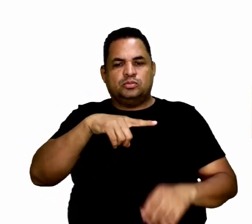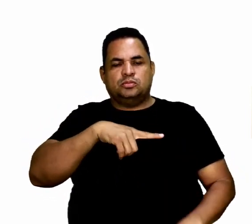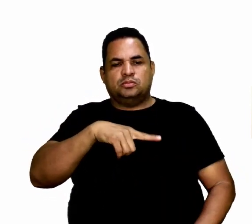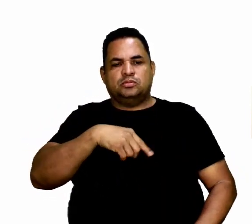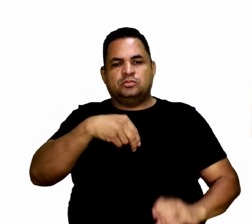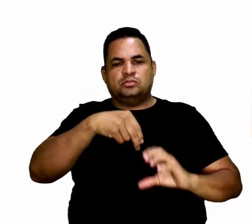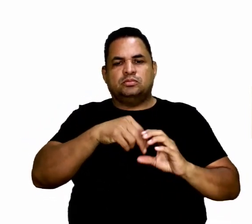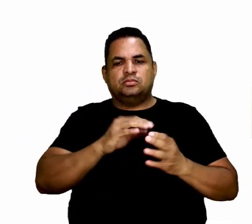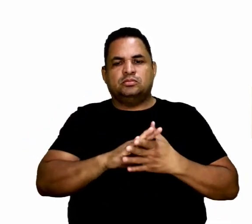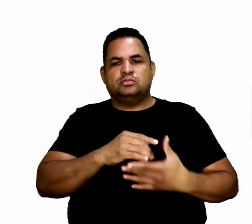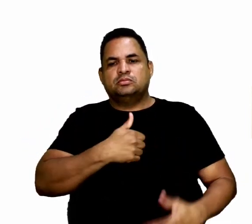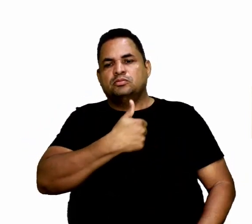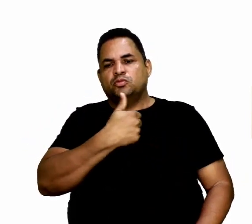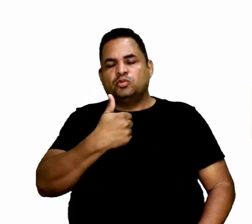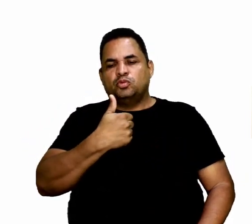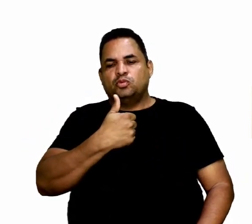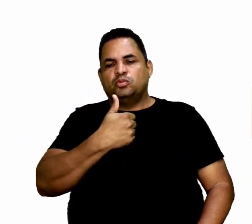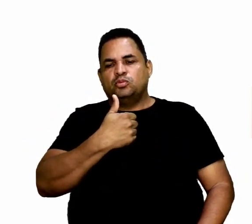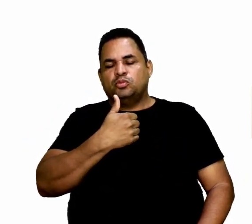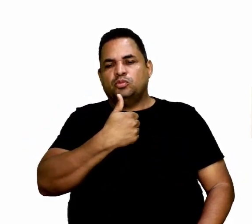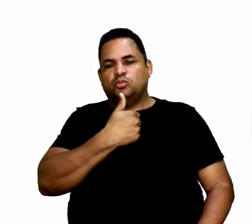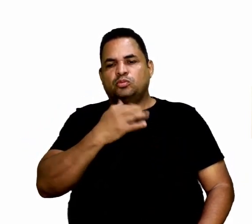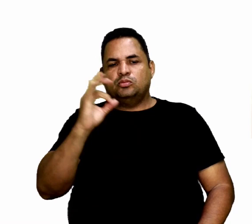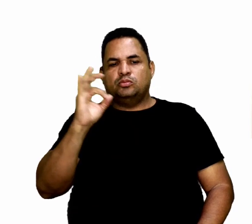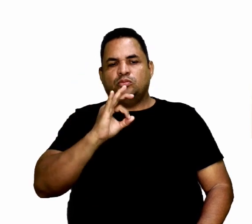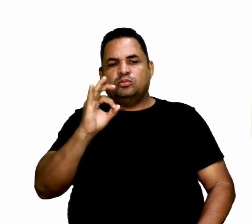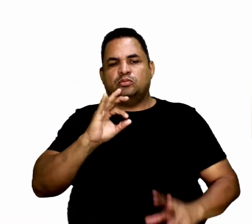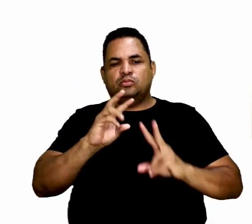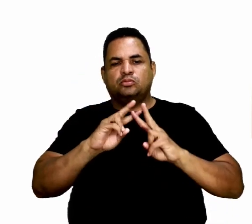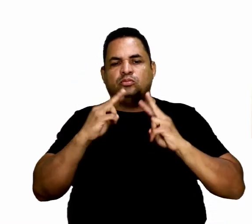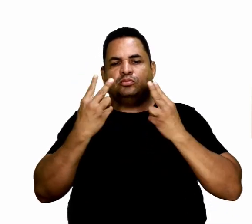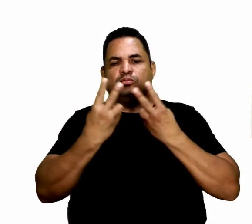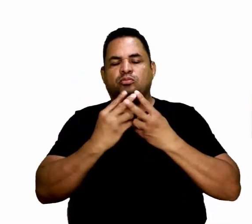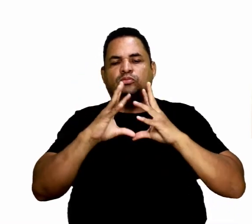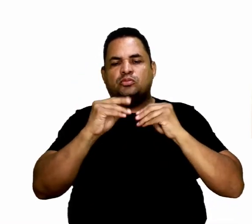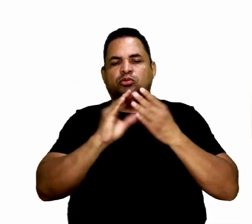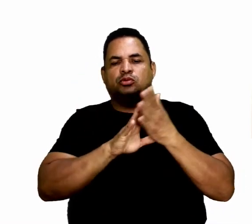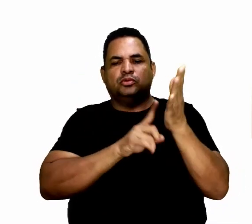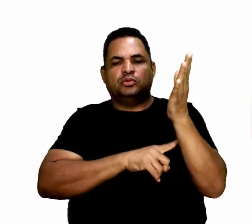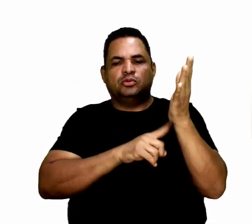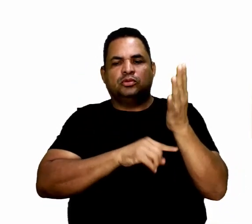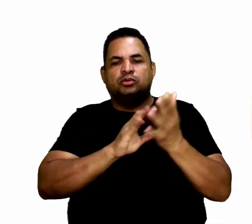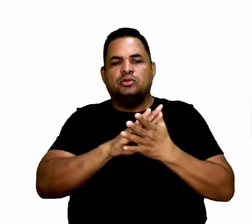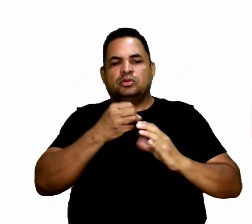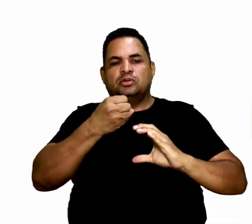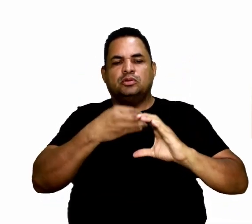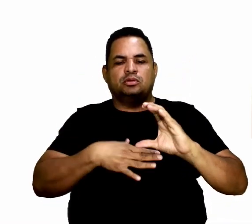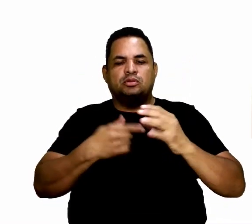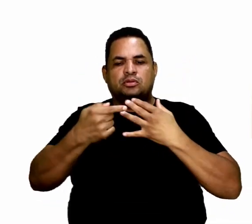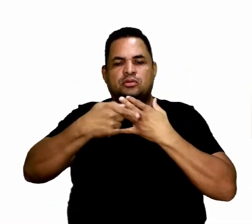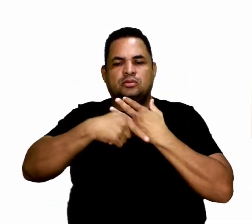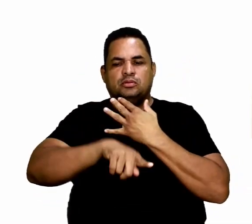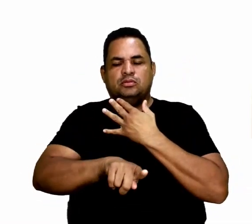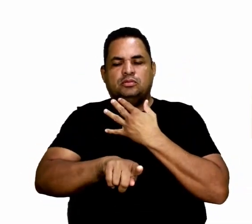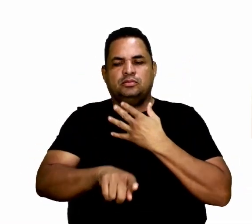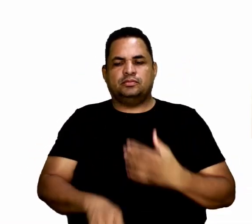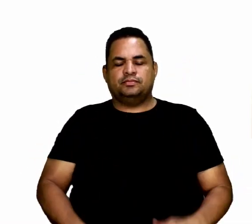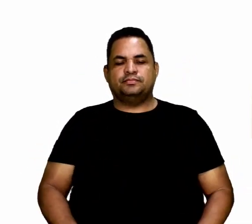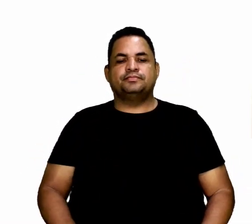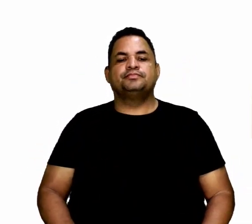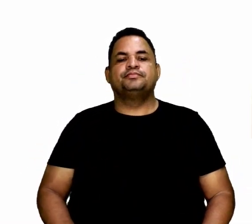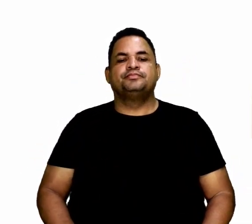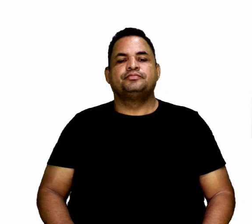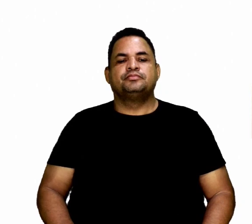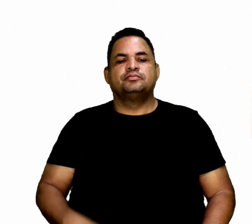tá? Corresponde a pouco mais de 1% do volume total sanguíneo e tem função de quê? De defesa. Aí nós